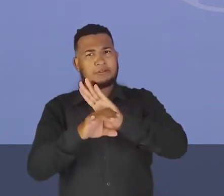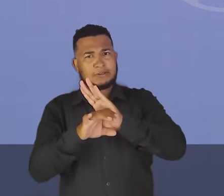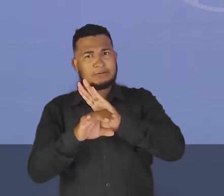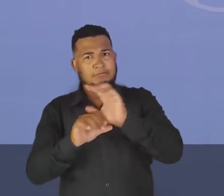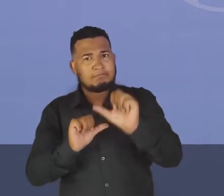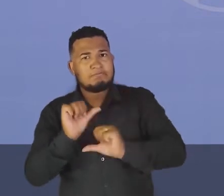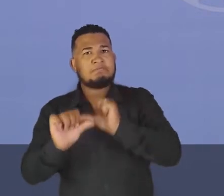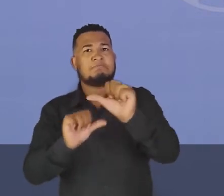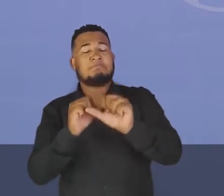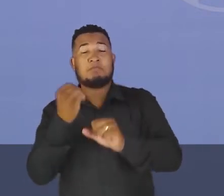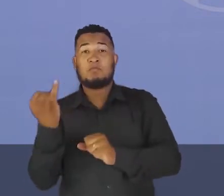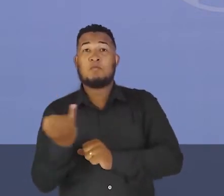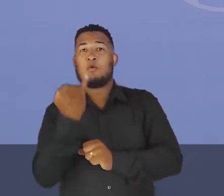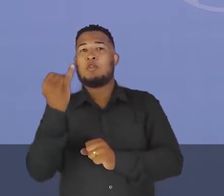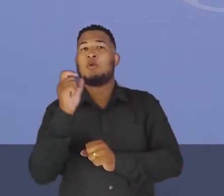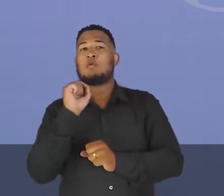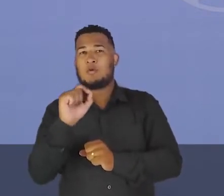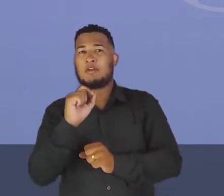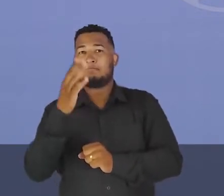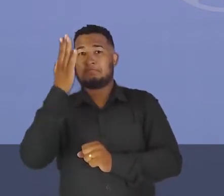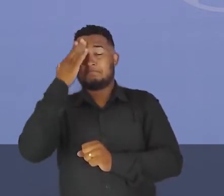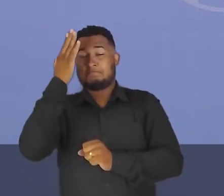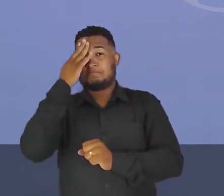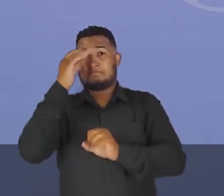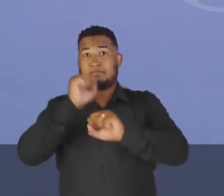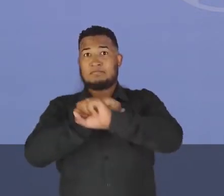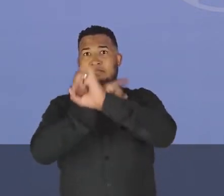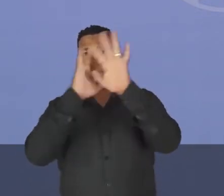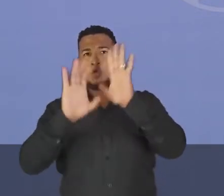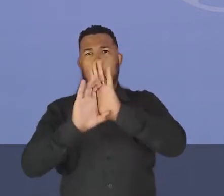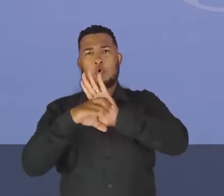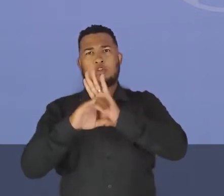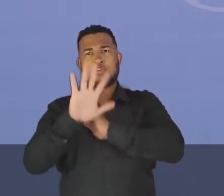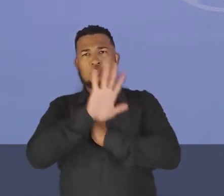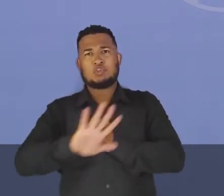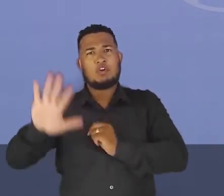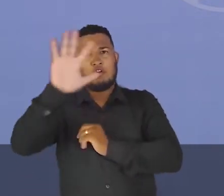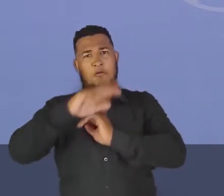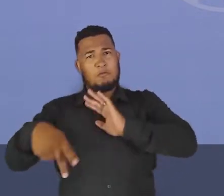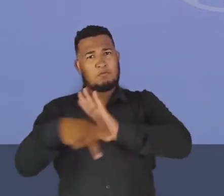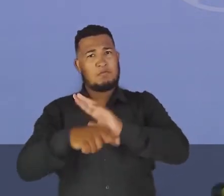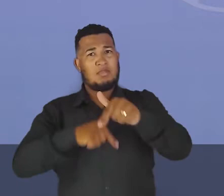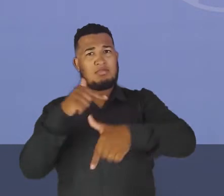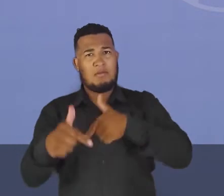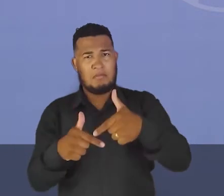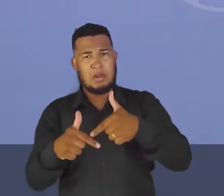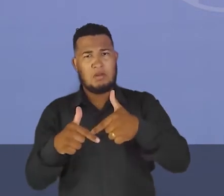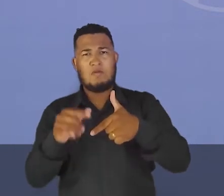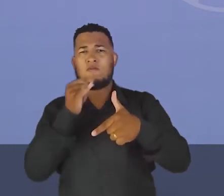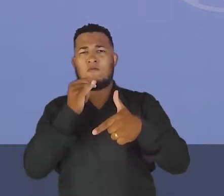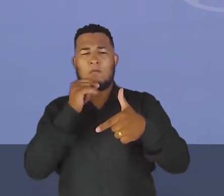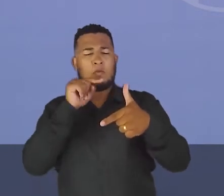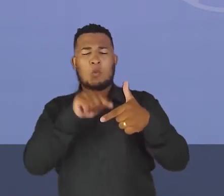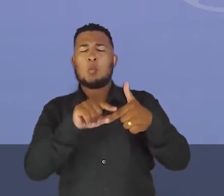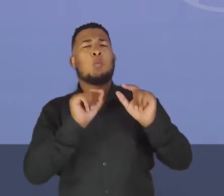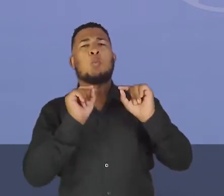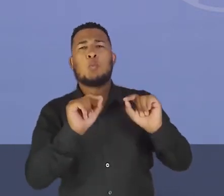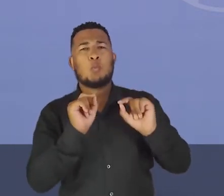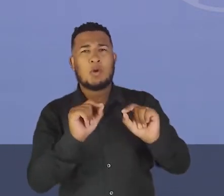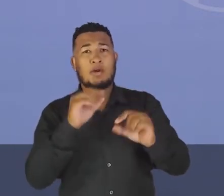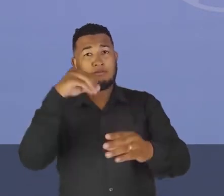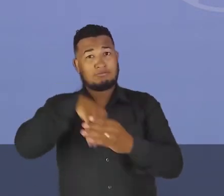importante que nós apresentemos um conceito mais geral de trabalho, né? Ou seja, o que seria o trabalho na